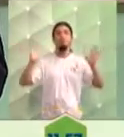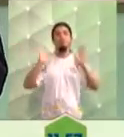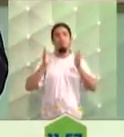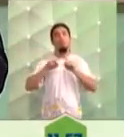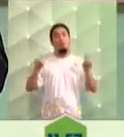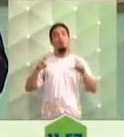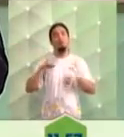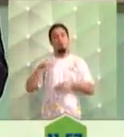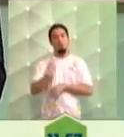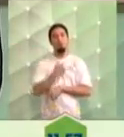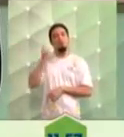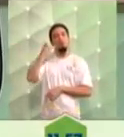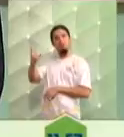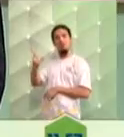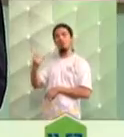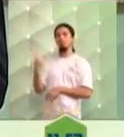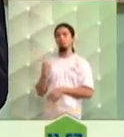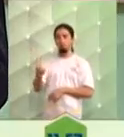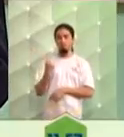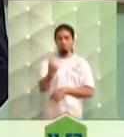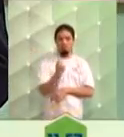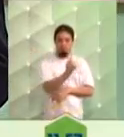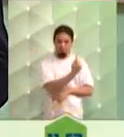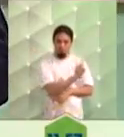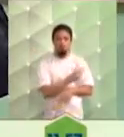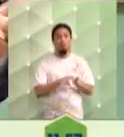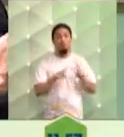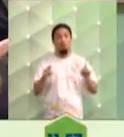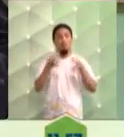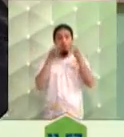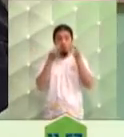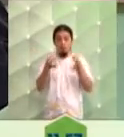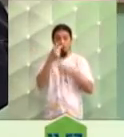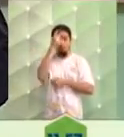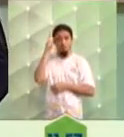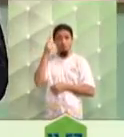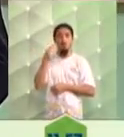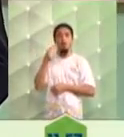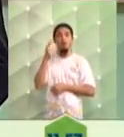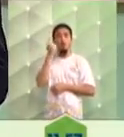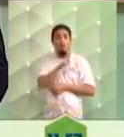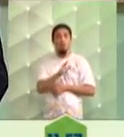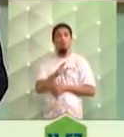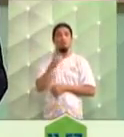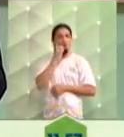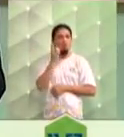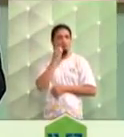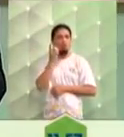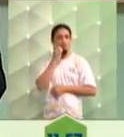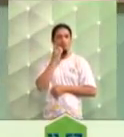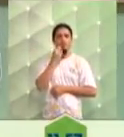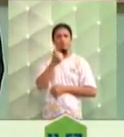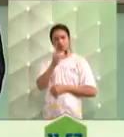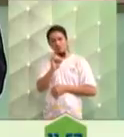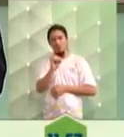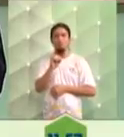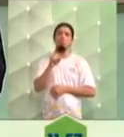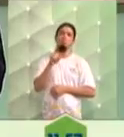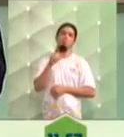por um. Fique atentos também que as pessoas que ganham diariamente 200 reais ou 1.000 reais, elas recebem por zap